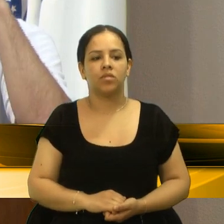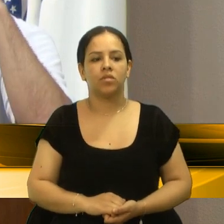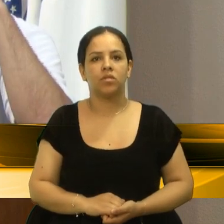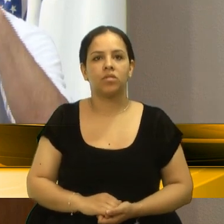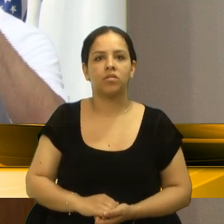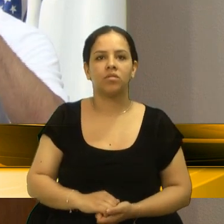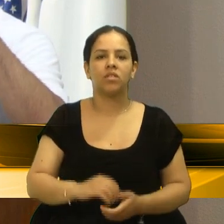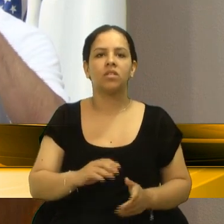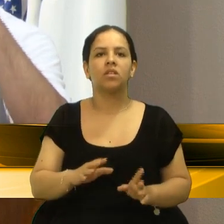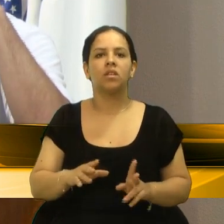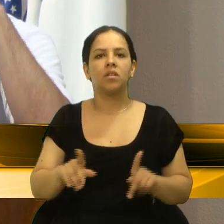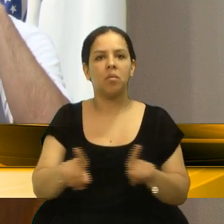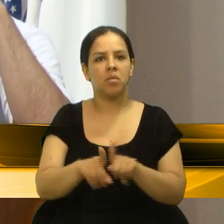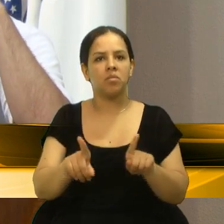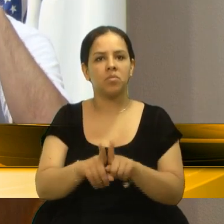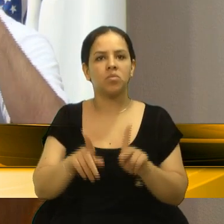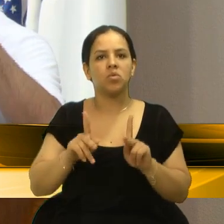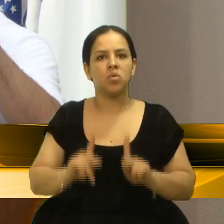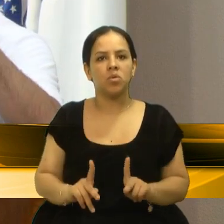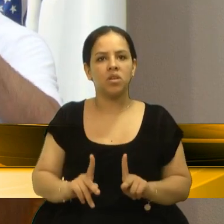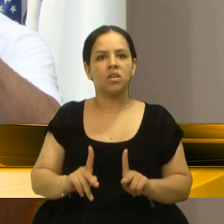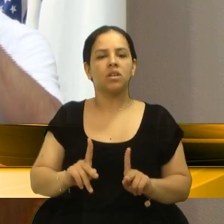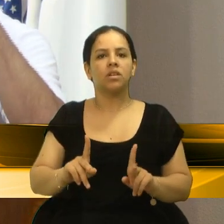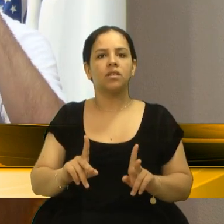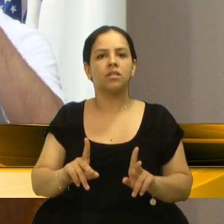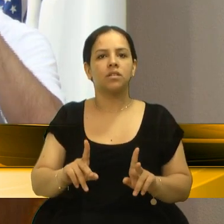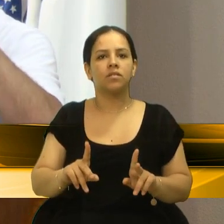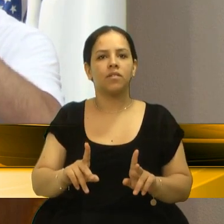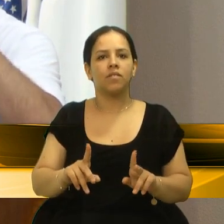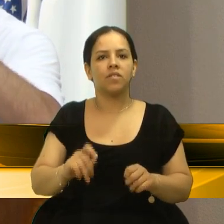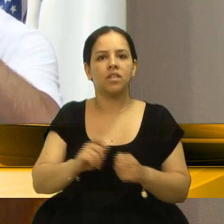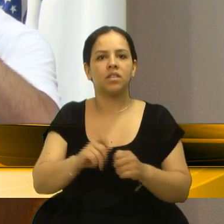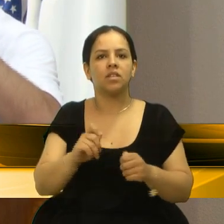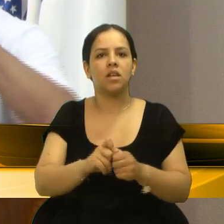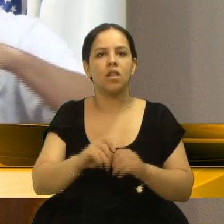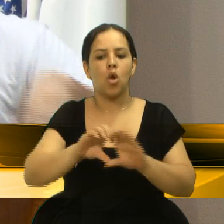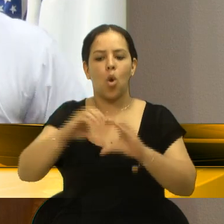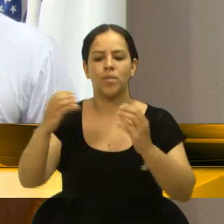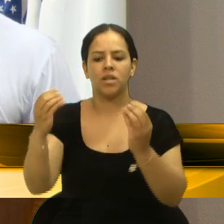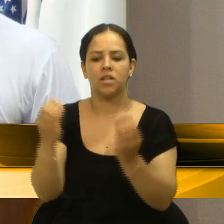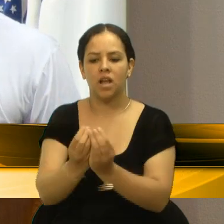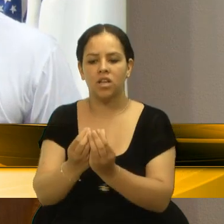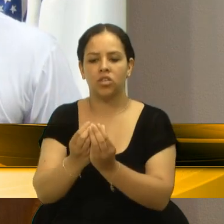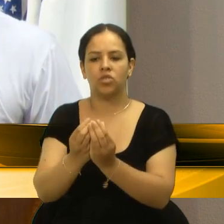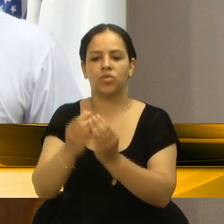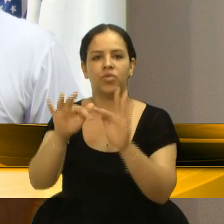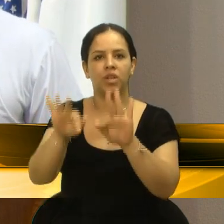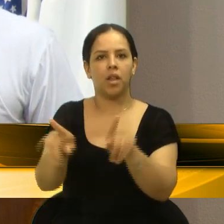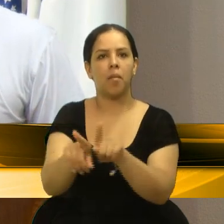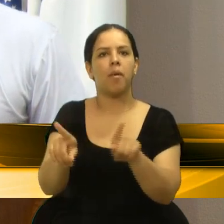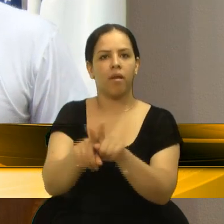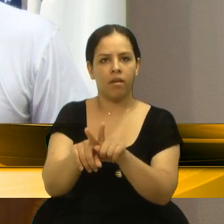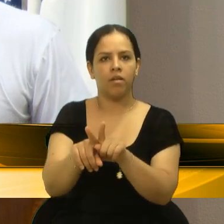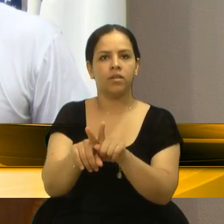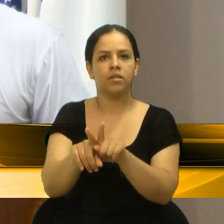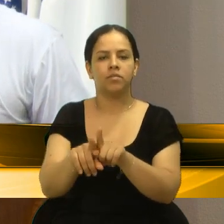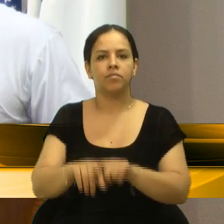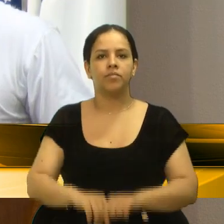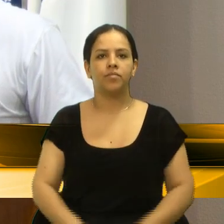listas negras e passaram por corretivos, vendo suas comunidades sendo prejudicadas.